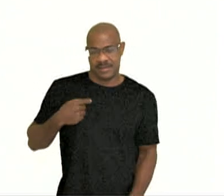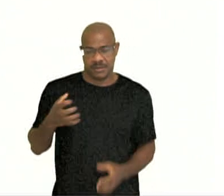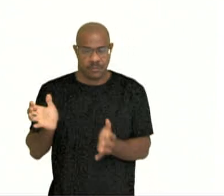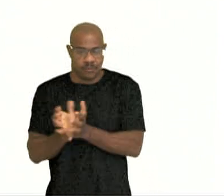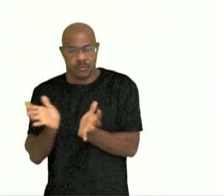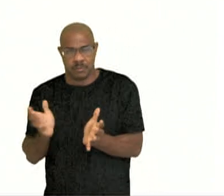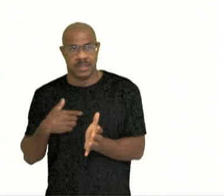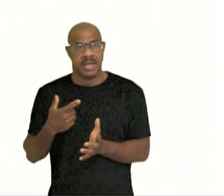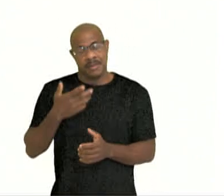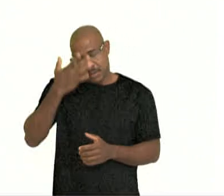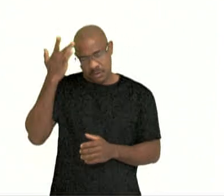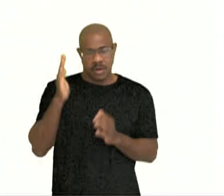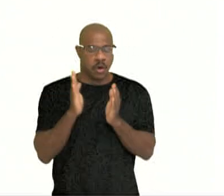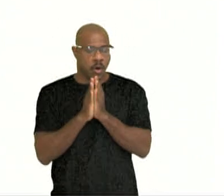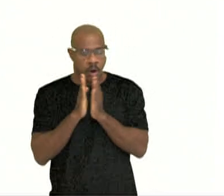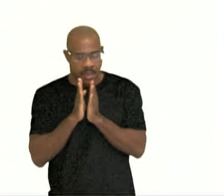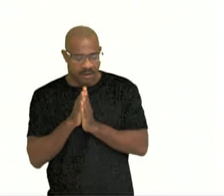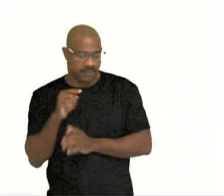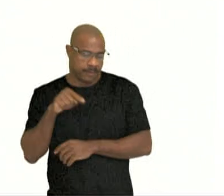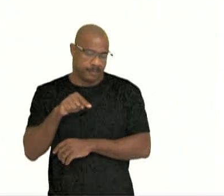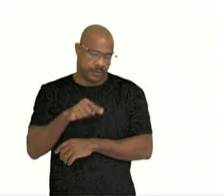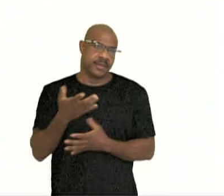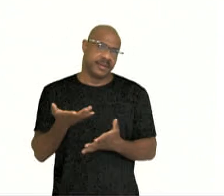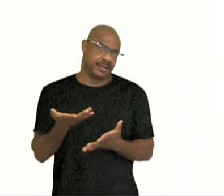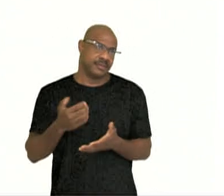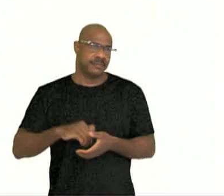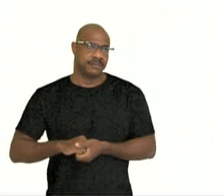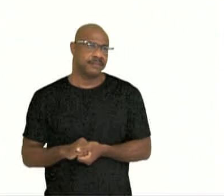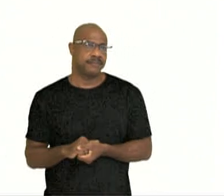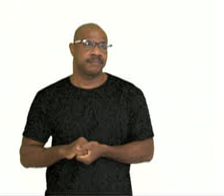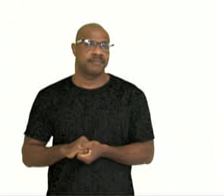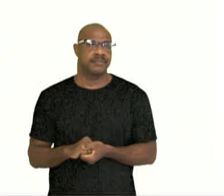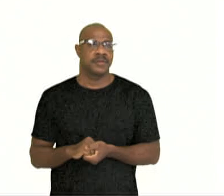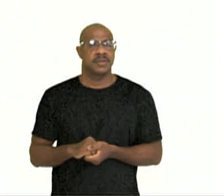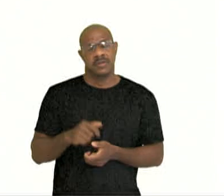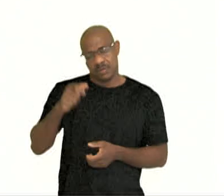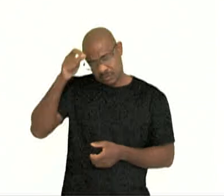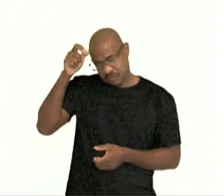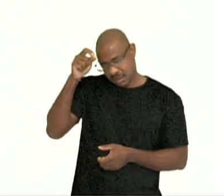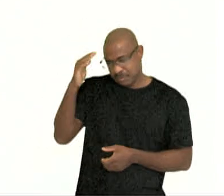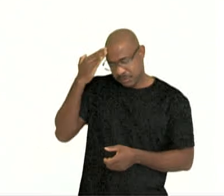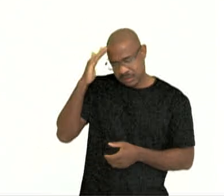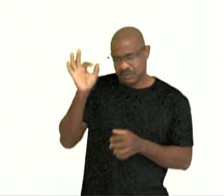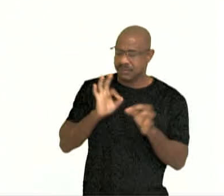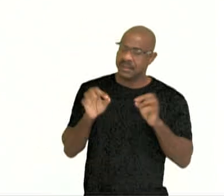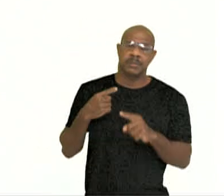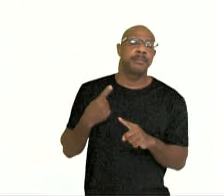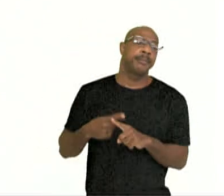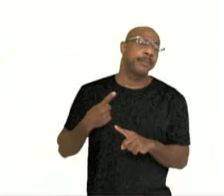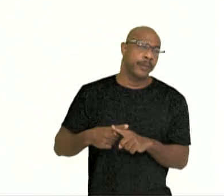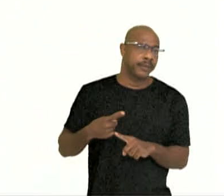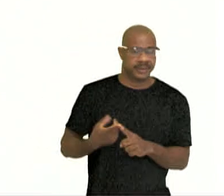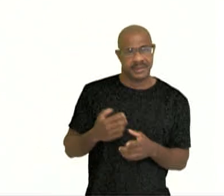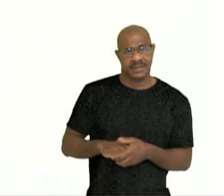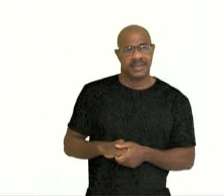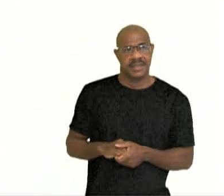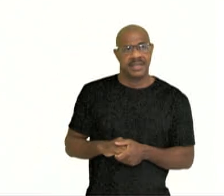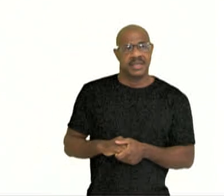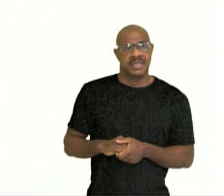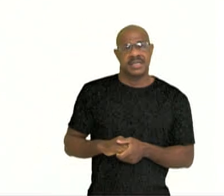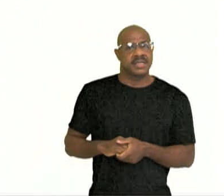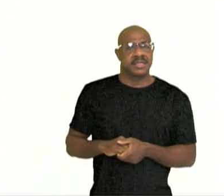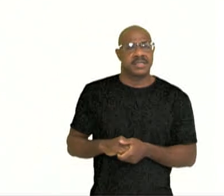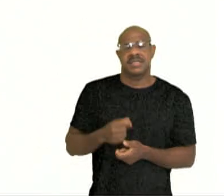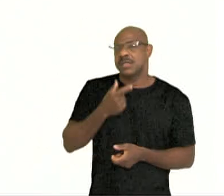na outra vida quem reze por mim. O diabo não podia entender por que de os cavaleiros